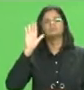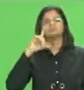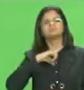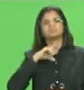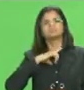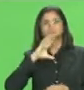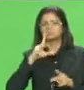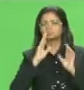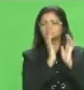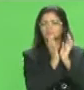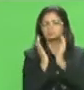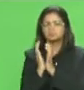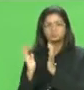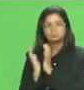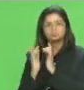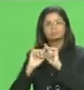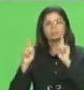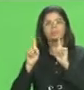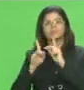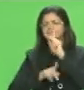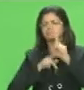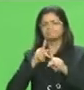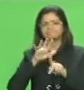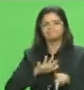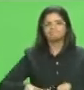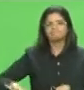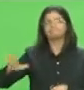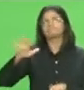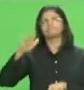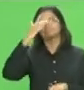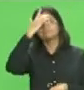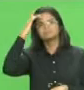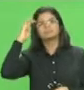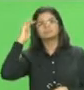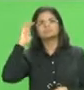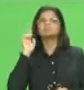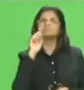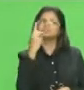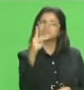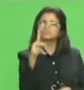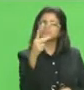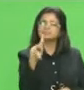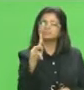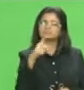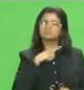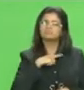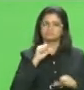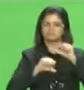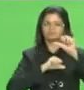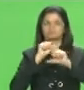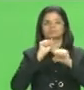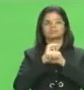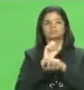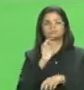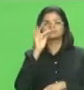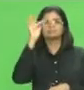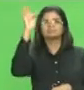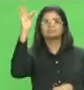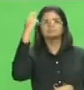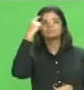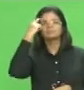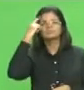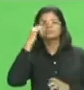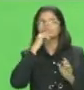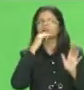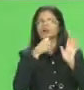não de grupo, mas do povo. Eu sou seu candidato. Renovar a sua esperança, não para ser um